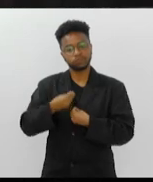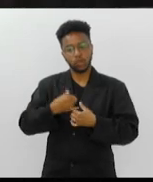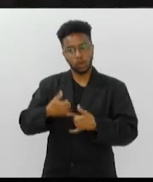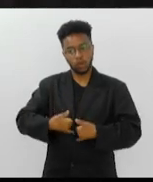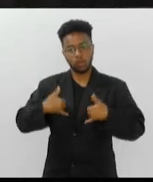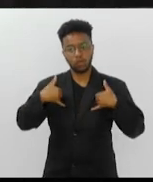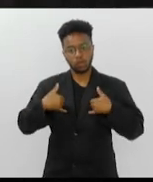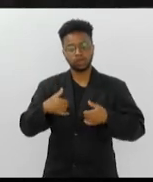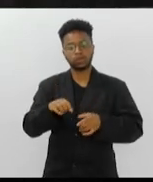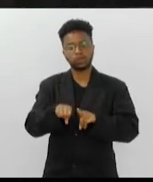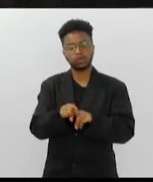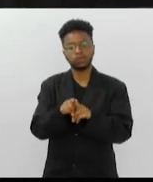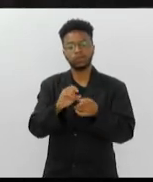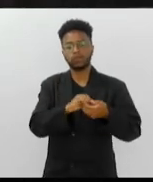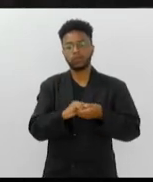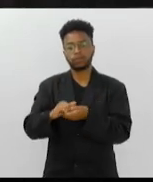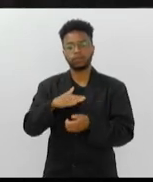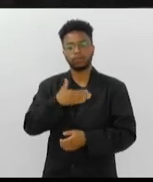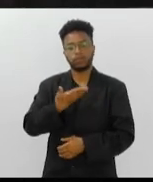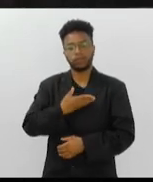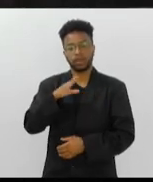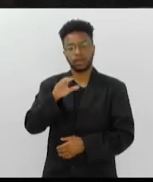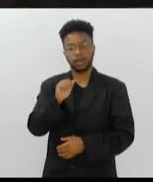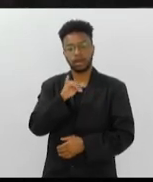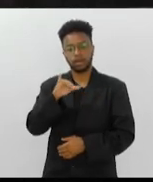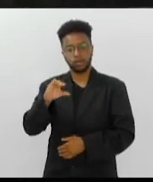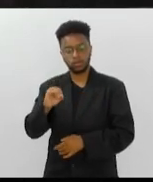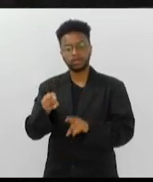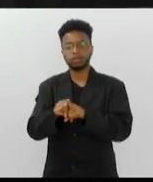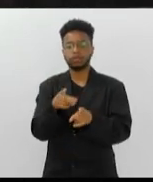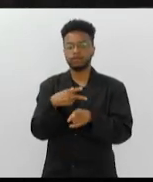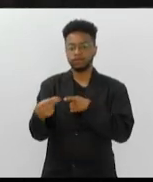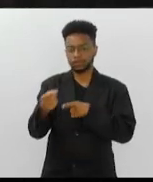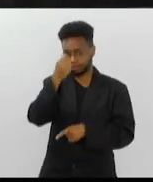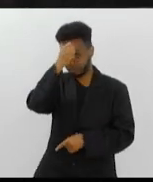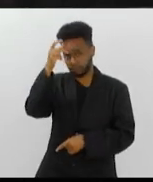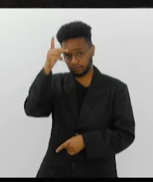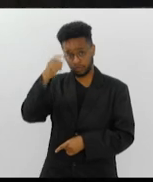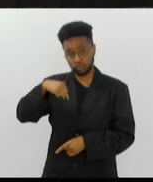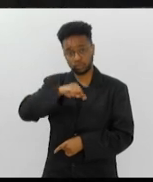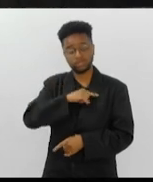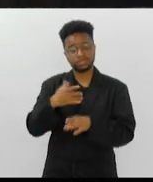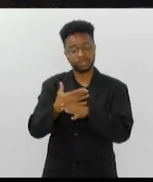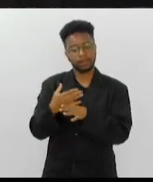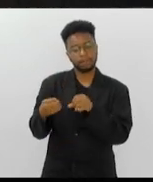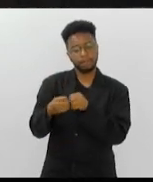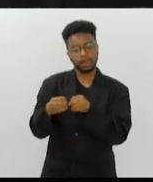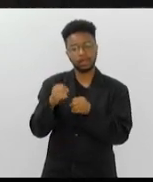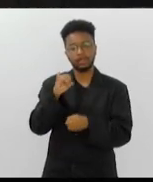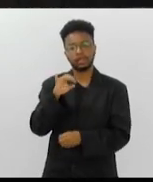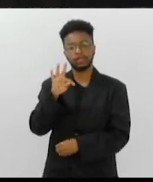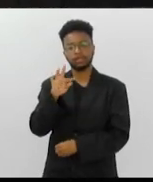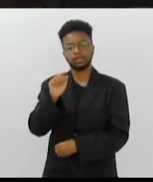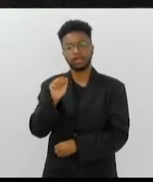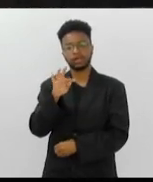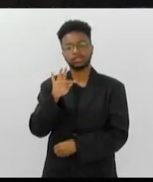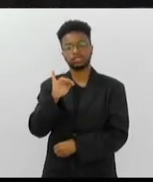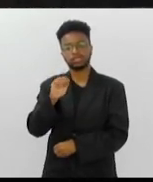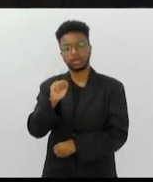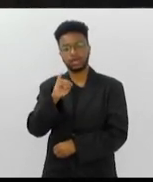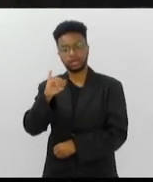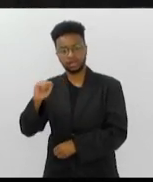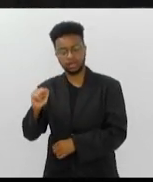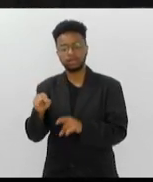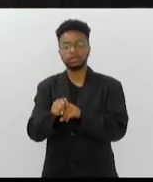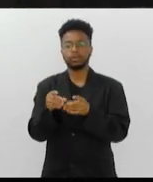gente. Cumprimentar também meu amigo Caio Márcio, que se elegeu prefeito na nossa cidade irmã de Itatiaia, levando para Itatiaia também